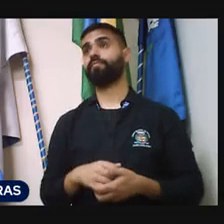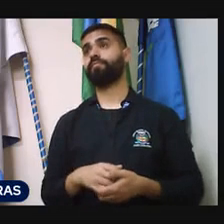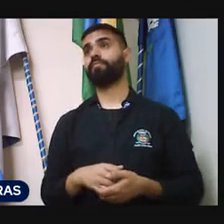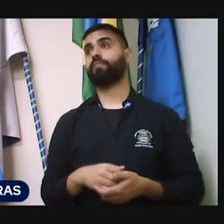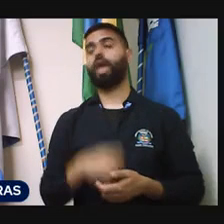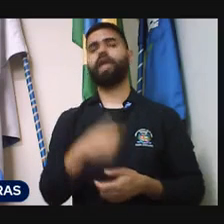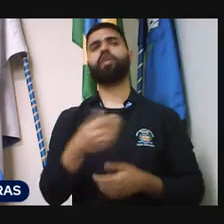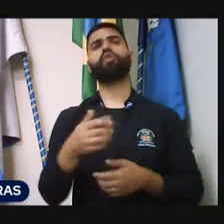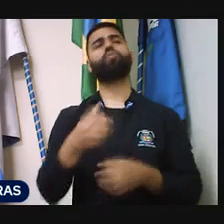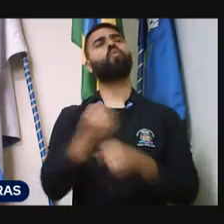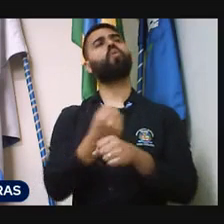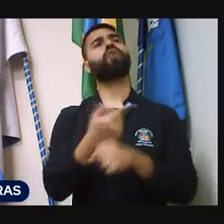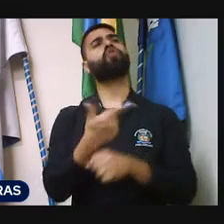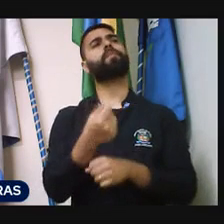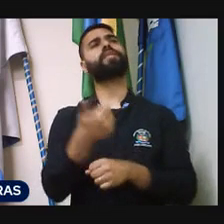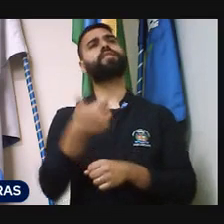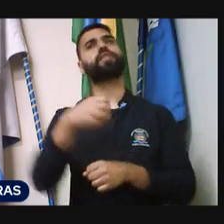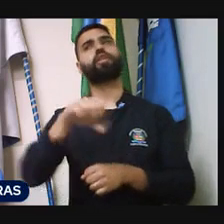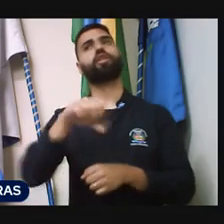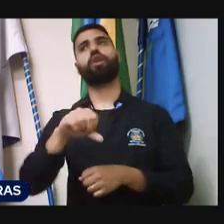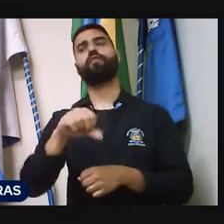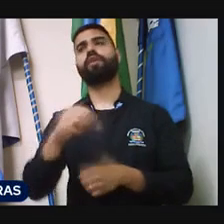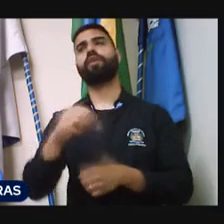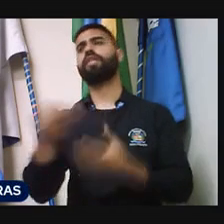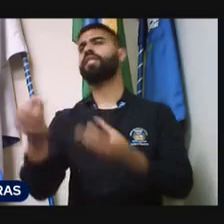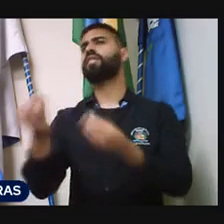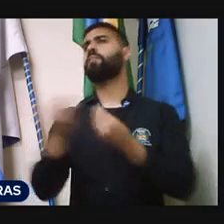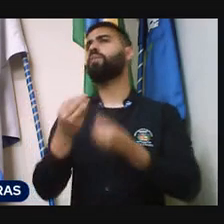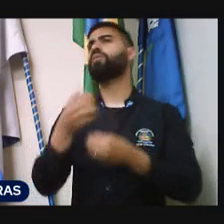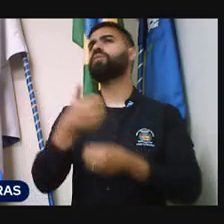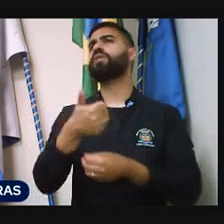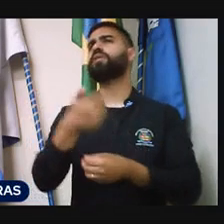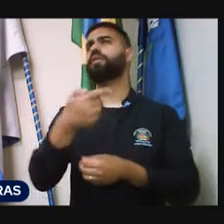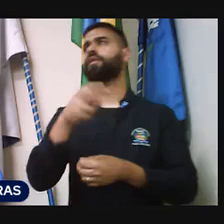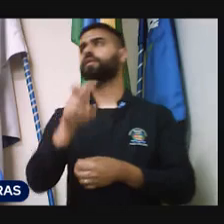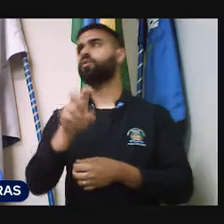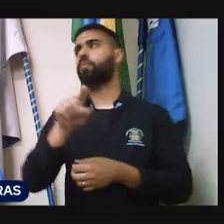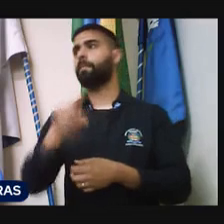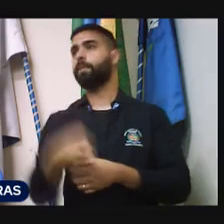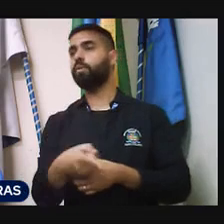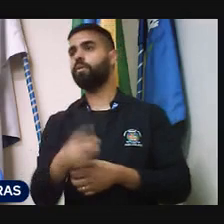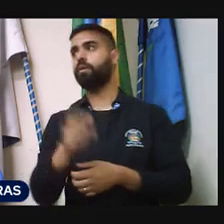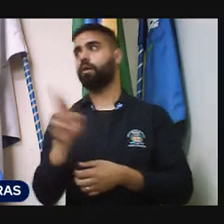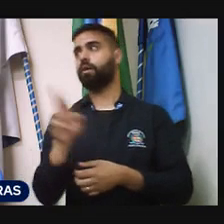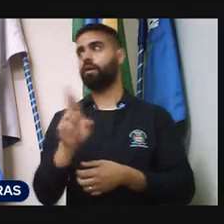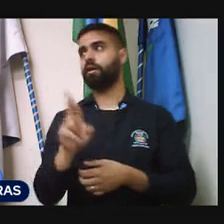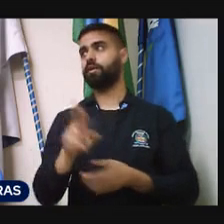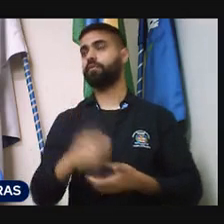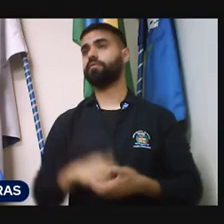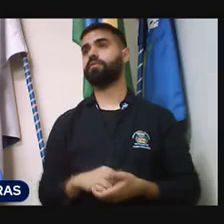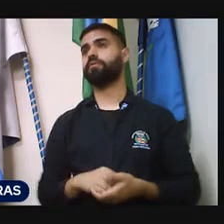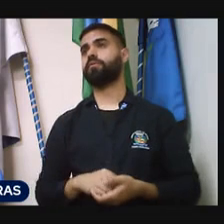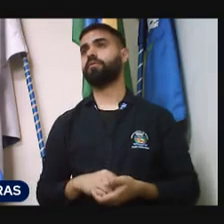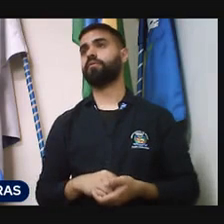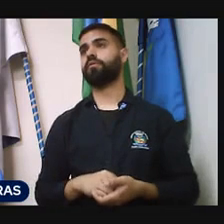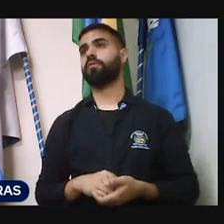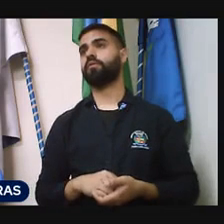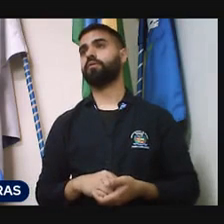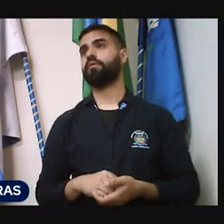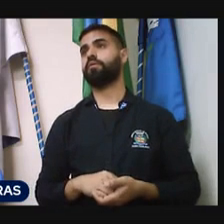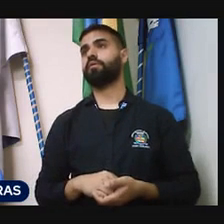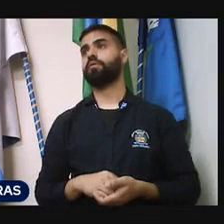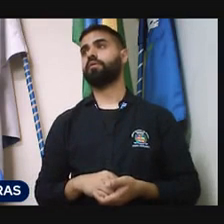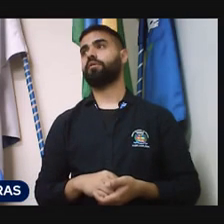nós recebemos se não me falha a memória 175 mil reais certo e 2.500